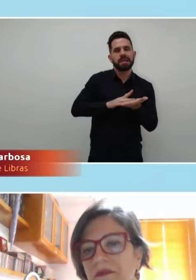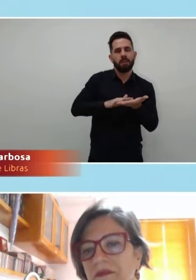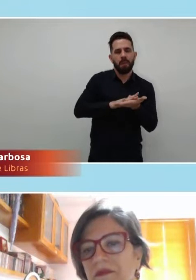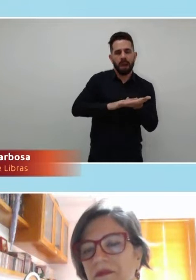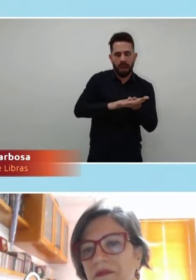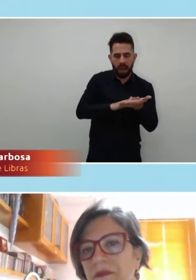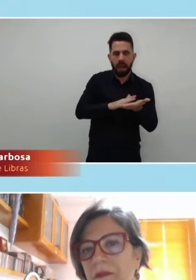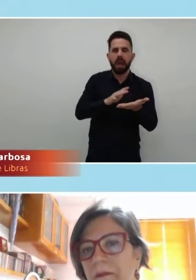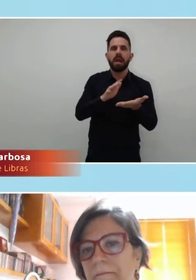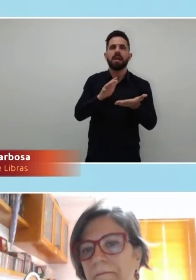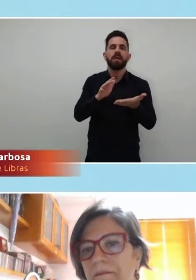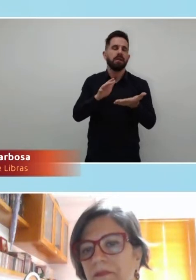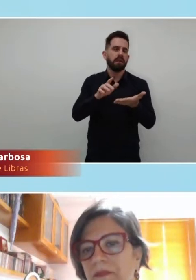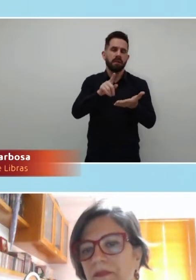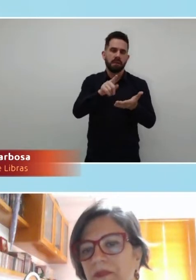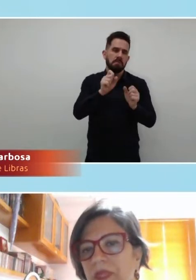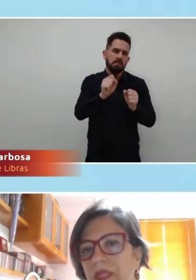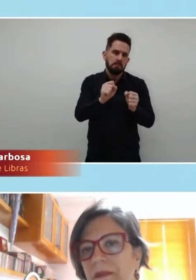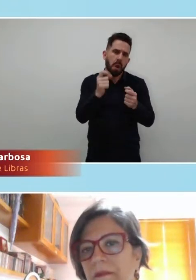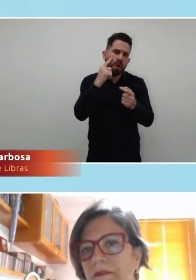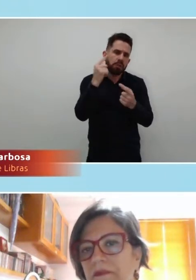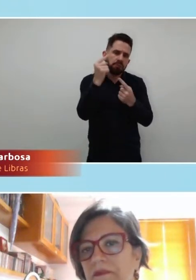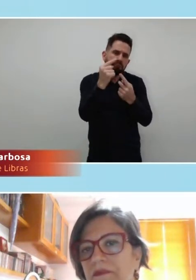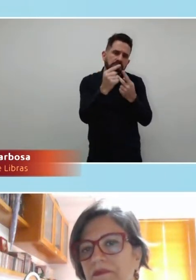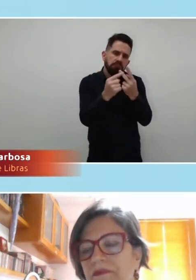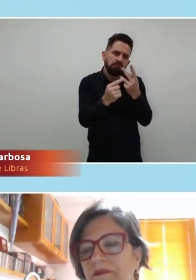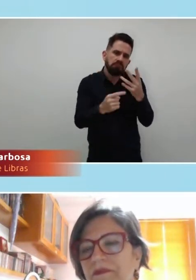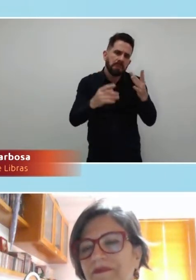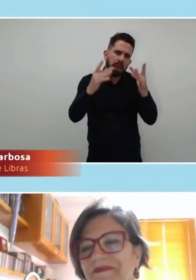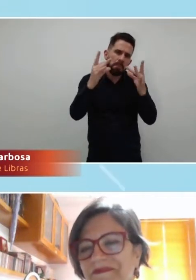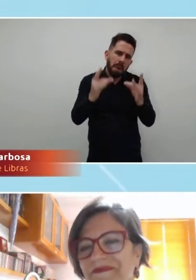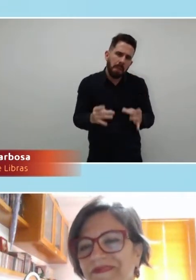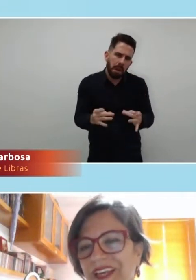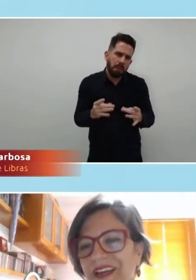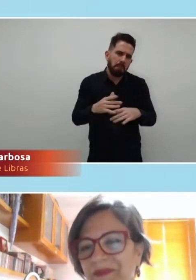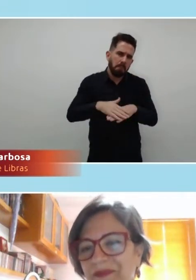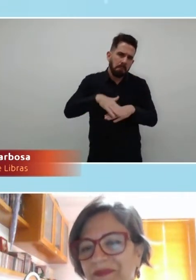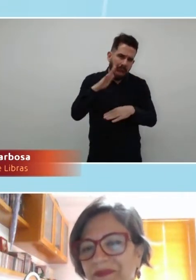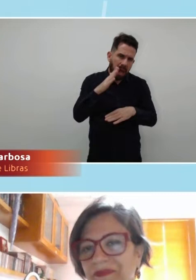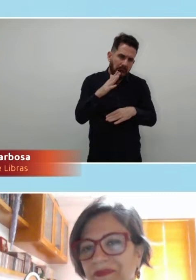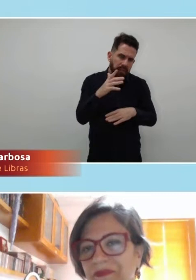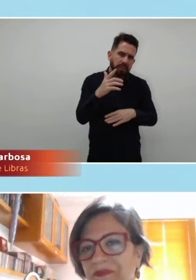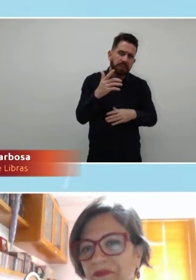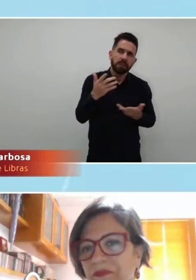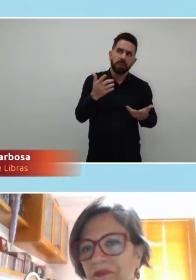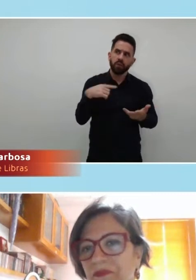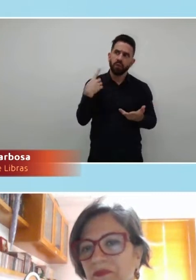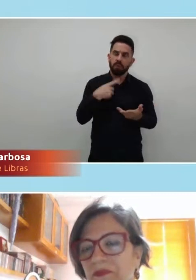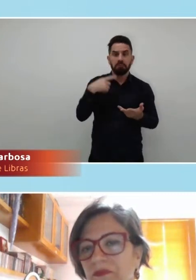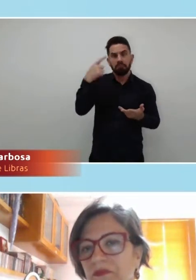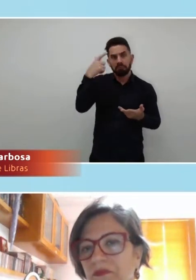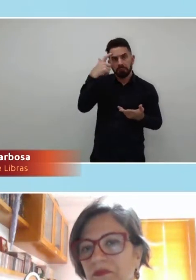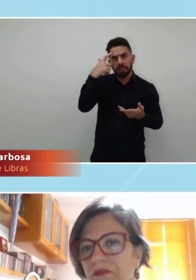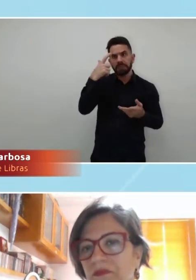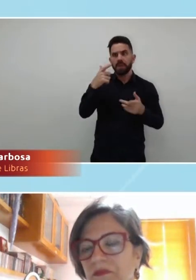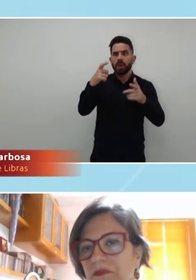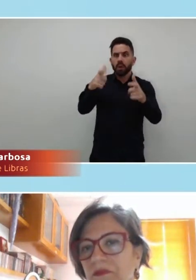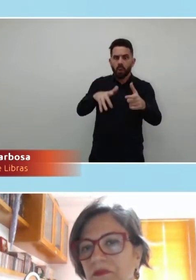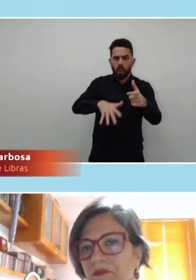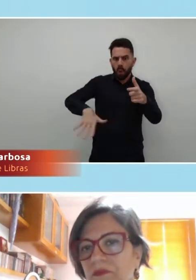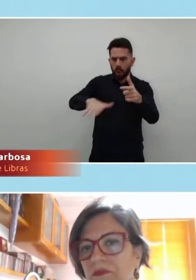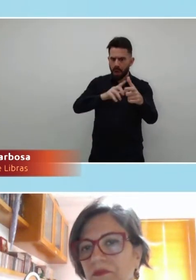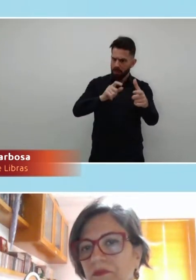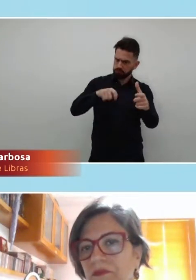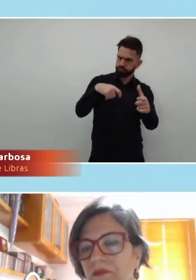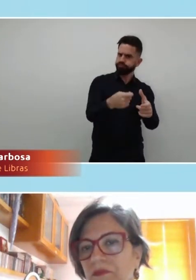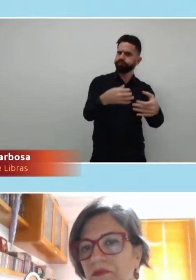direcionamento. A senhora pode colocar mais, esmiuçar um pouquinho isso? O que a gente tem que estar avaliando num local para saber se